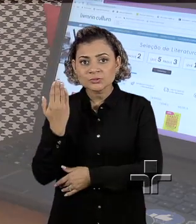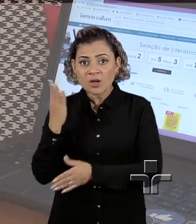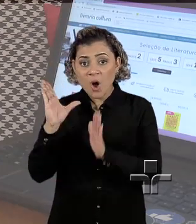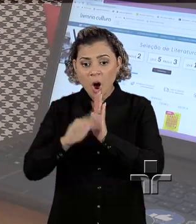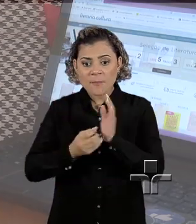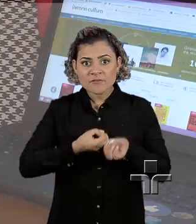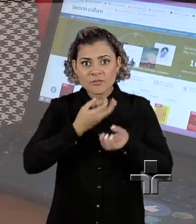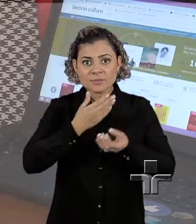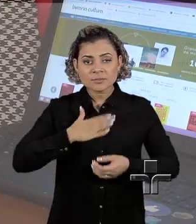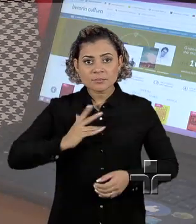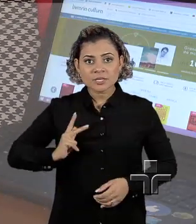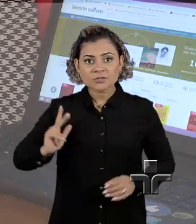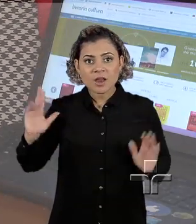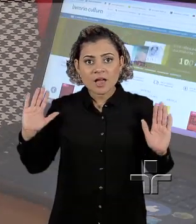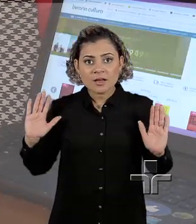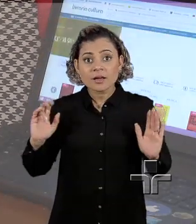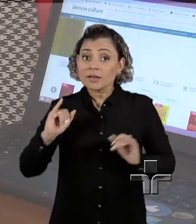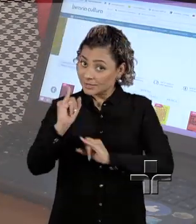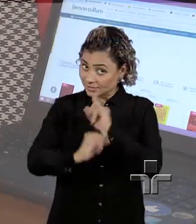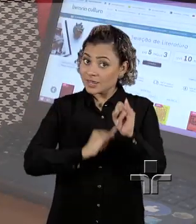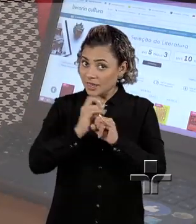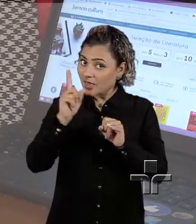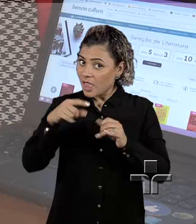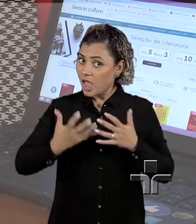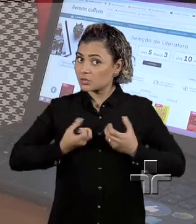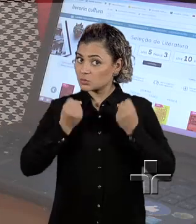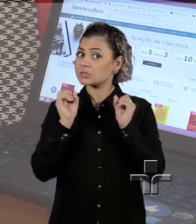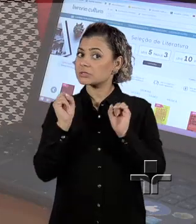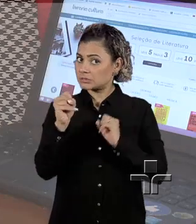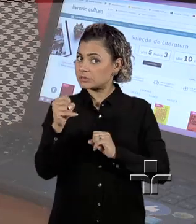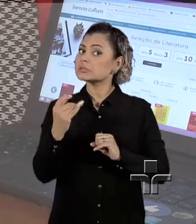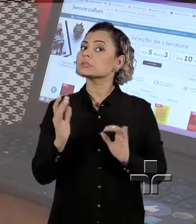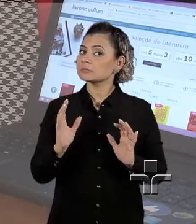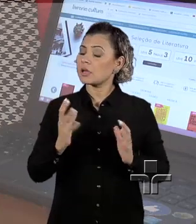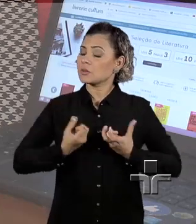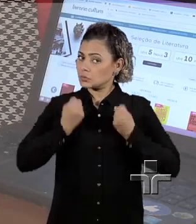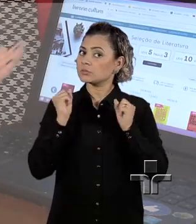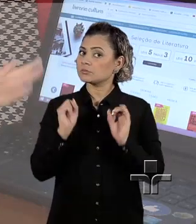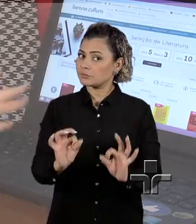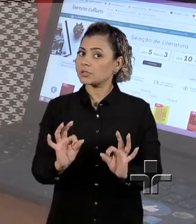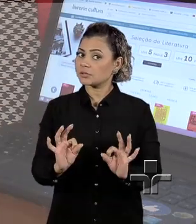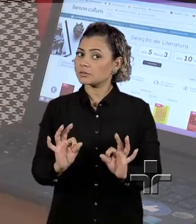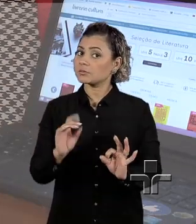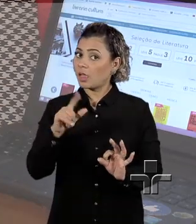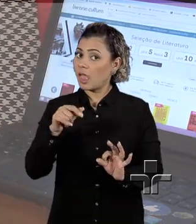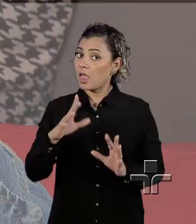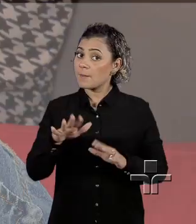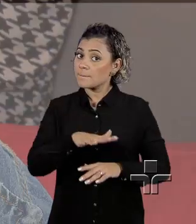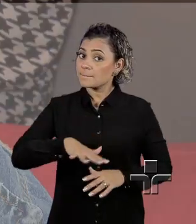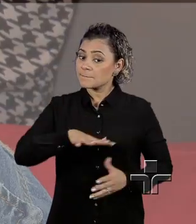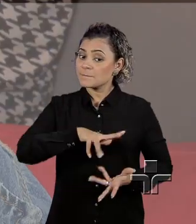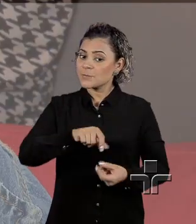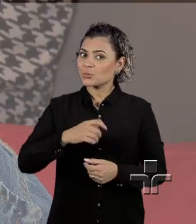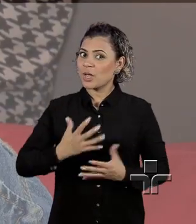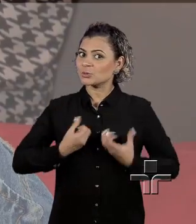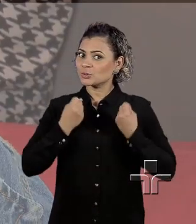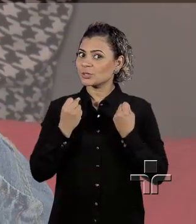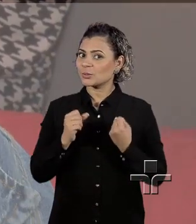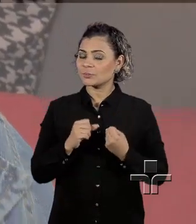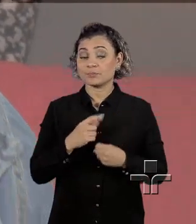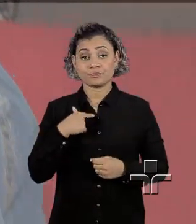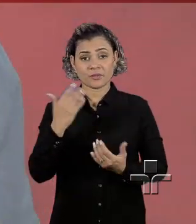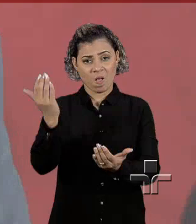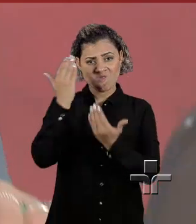seus dados. A internet é um pouco assustadora. É um mundo um pouco assustador. A desconfiança